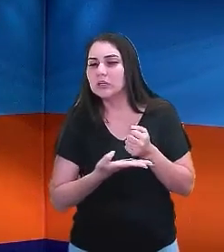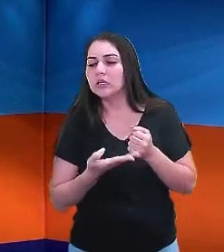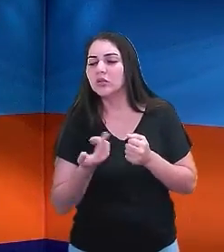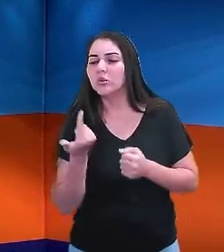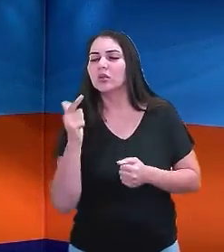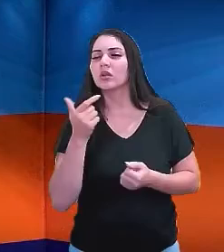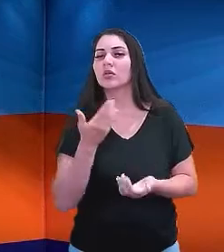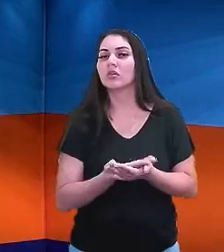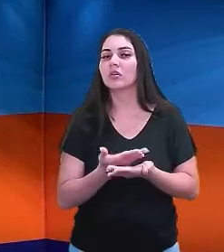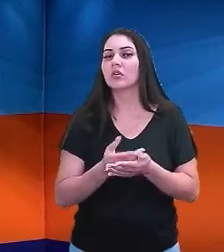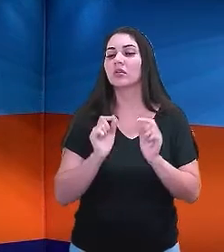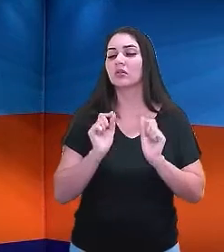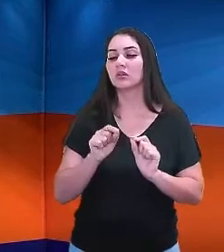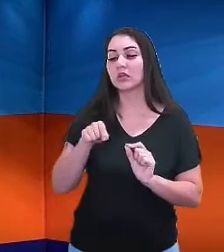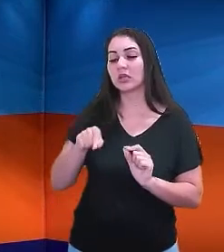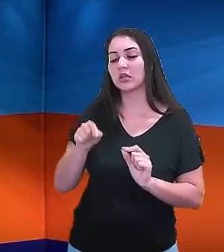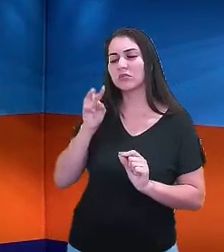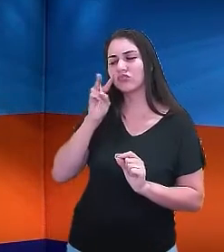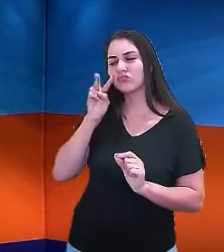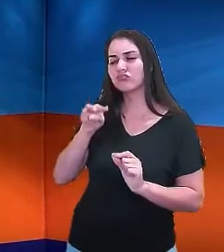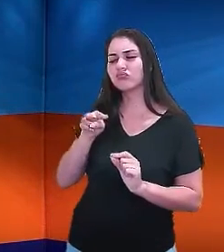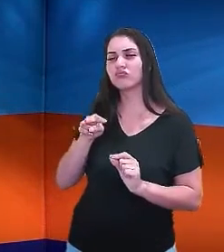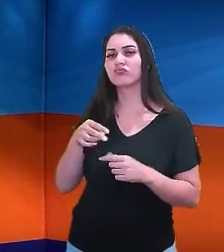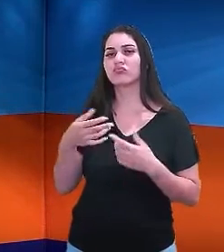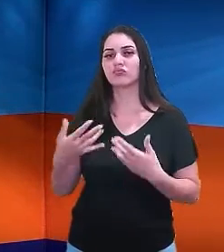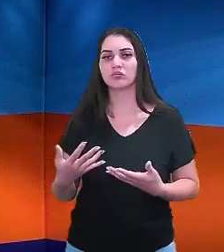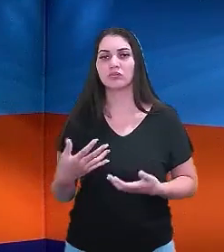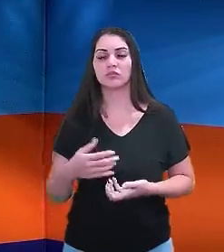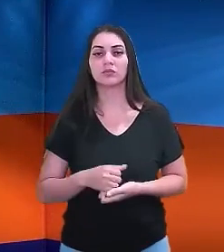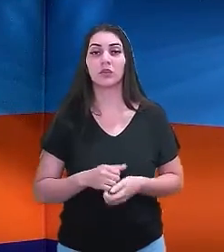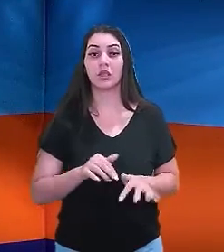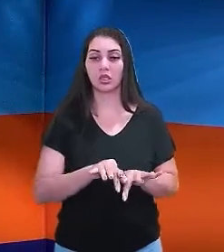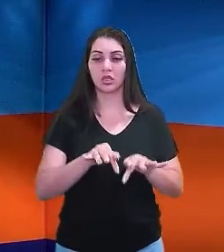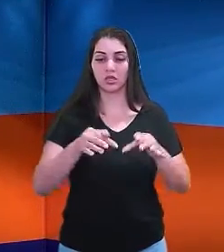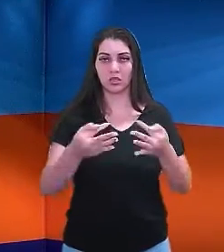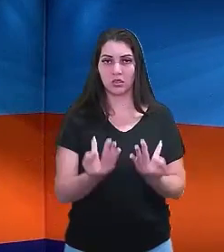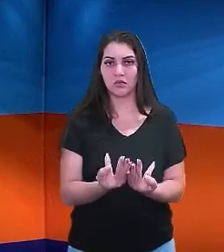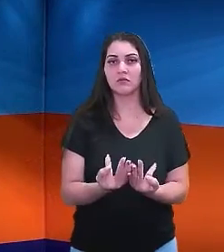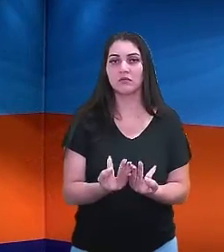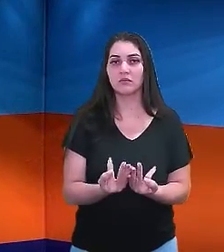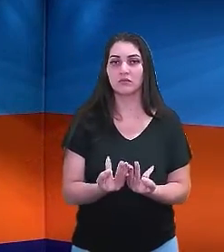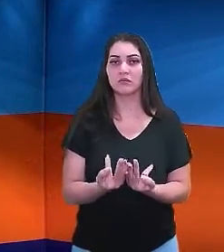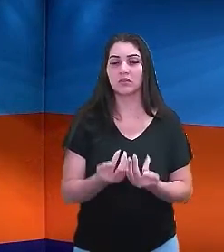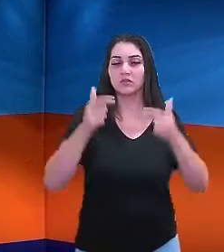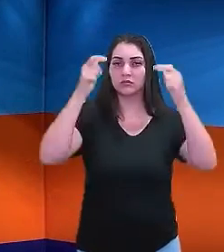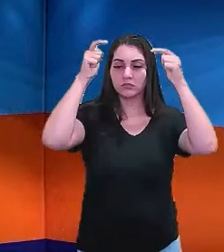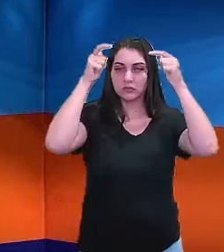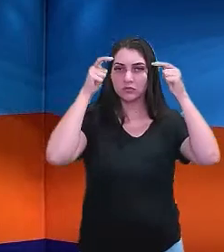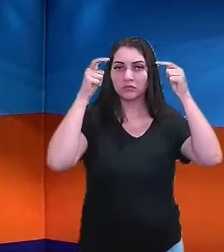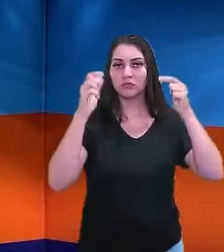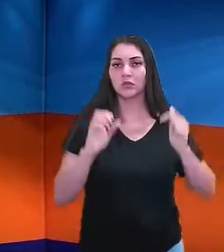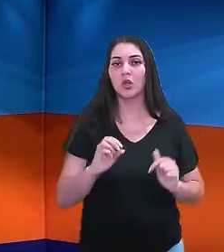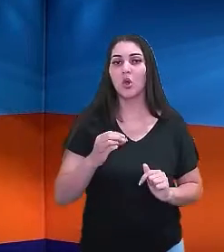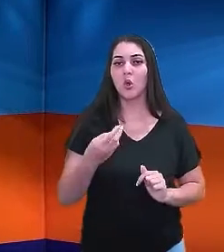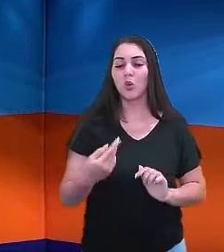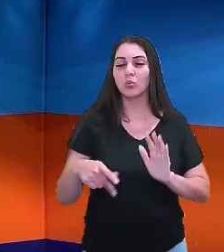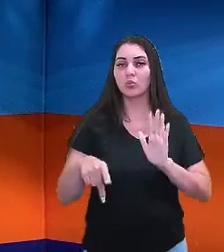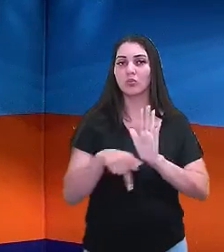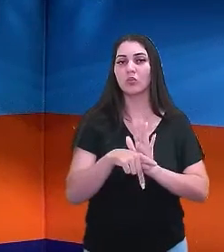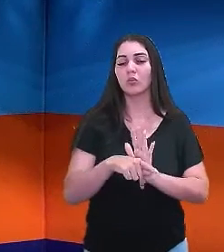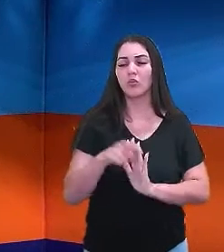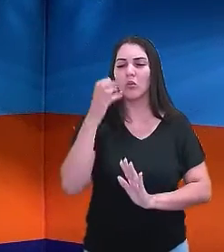é que esse olhar da família real, ou do próprio Dom